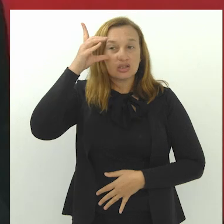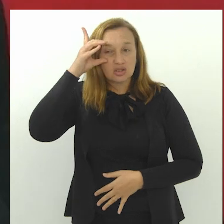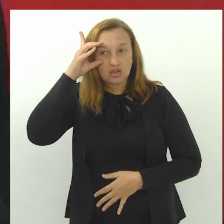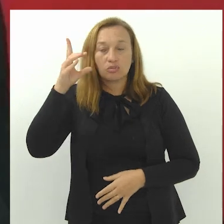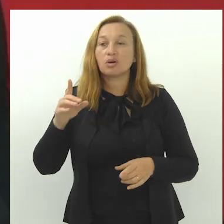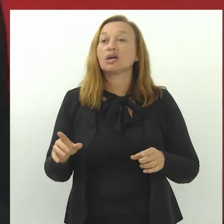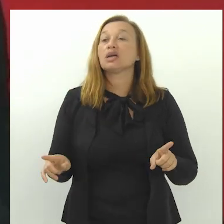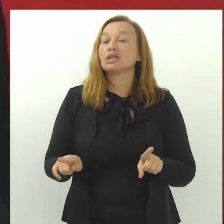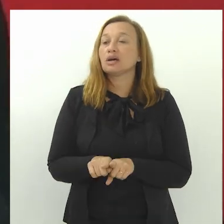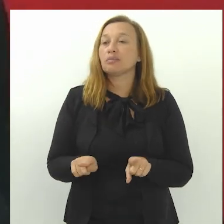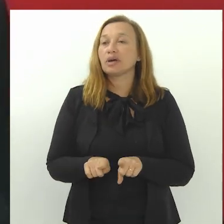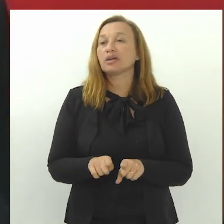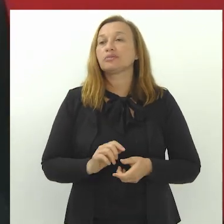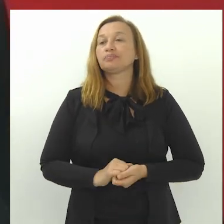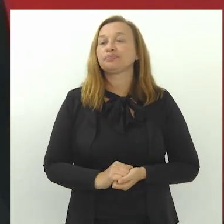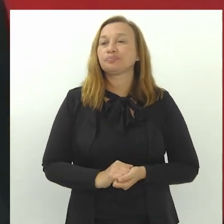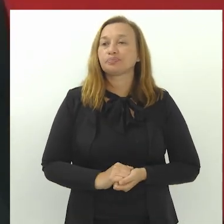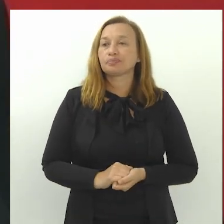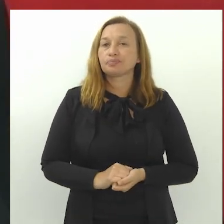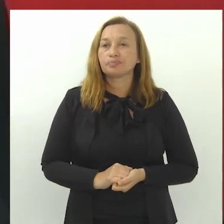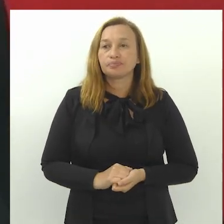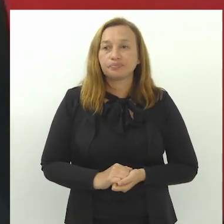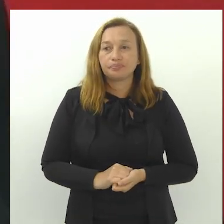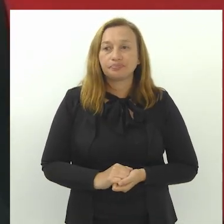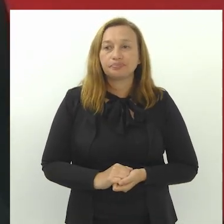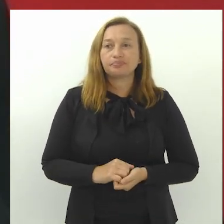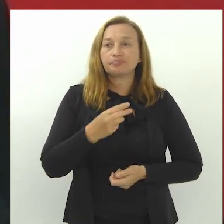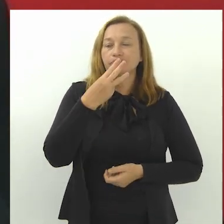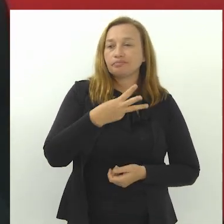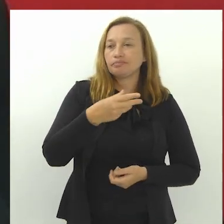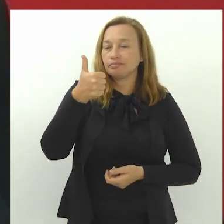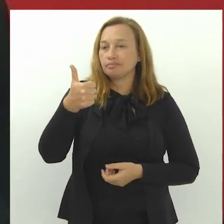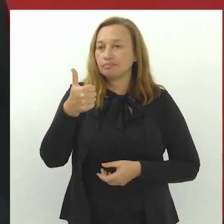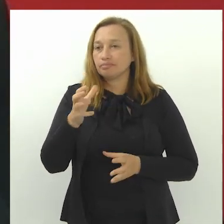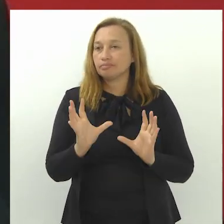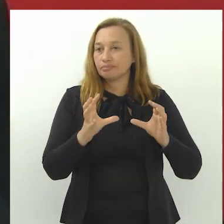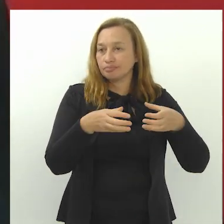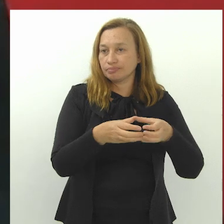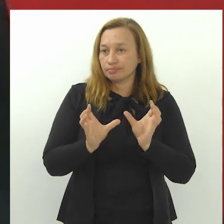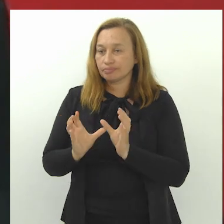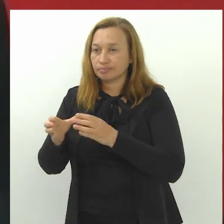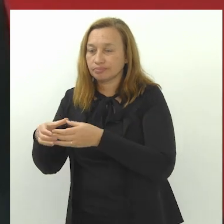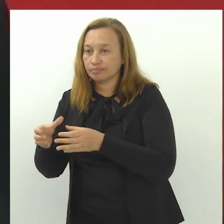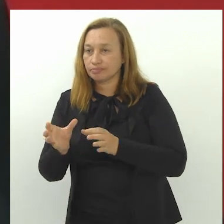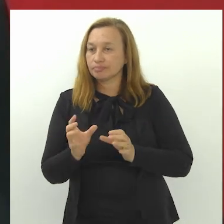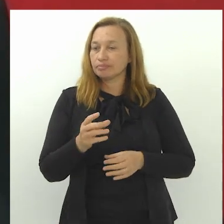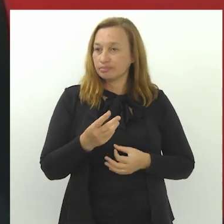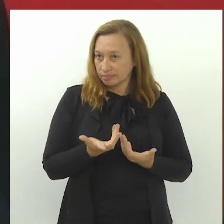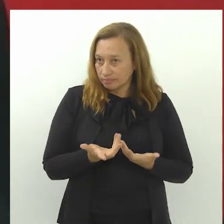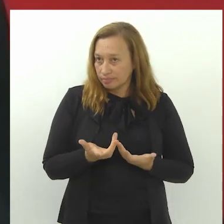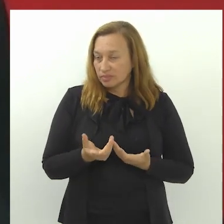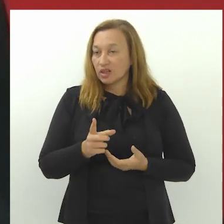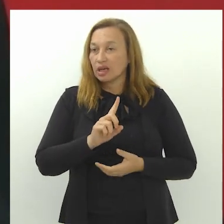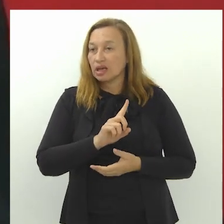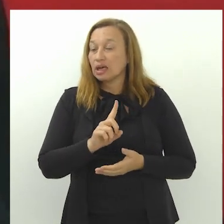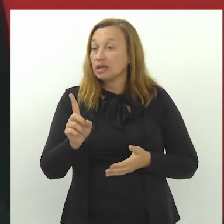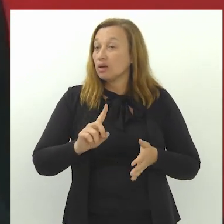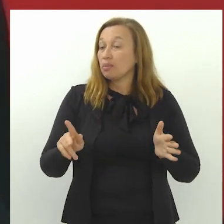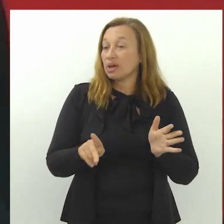pela presidenta Dilma, e, além disso, né, também 31